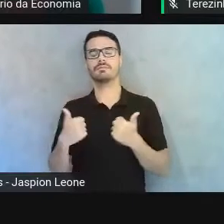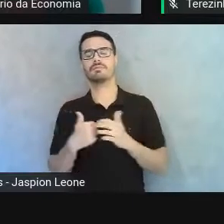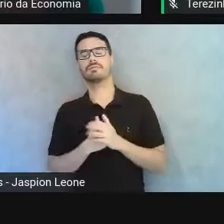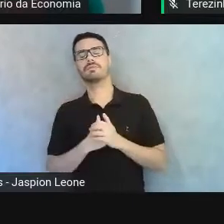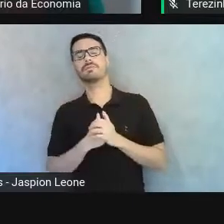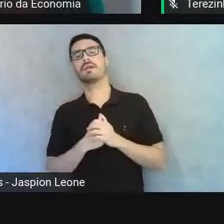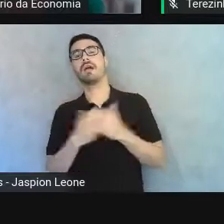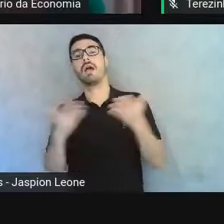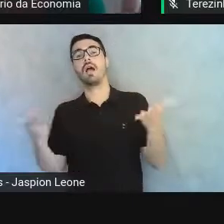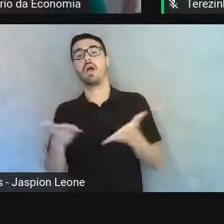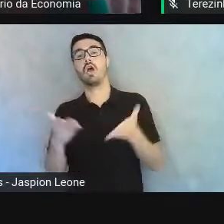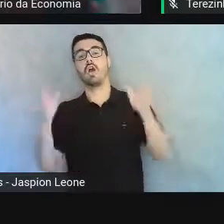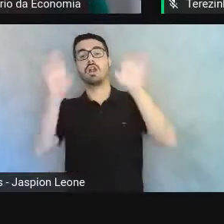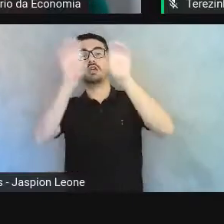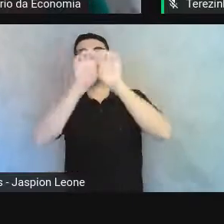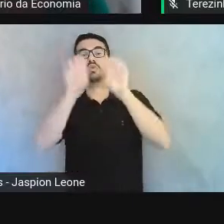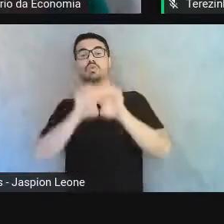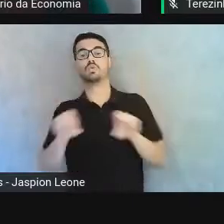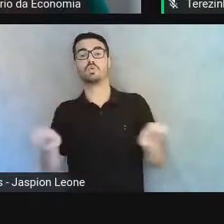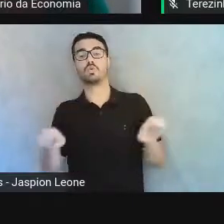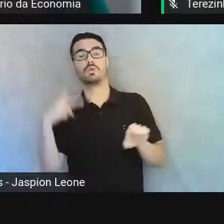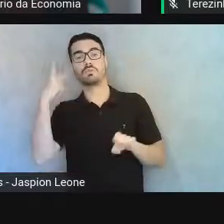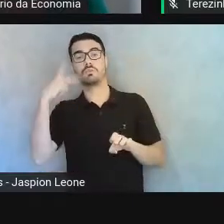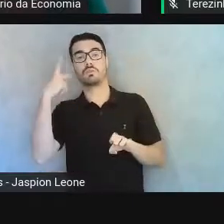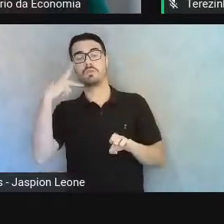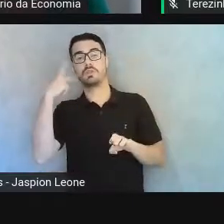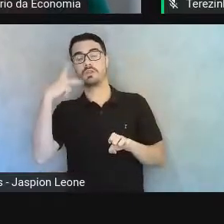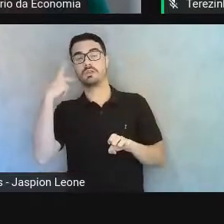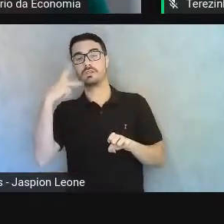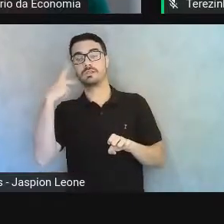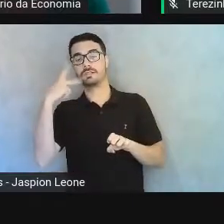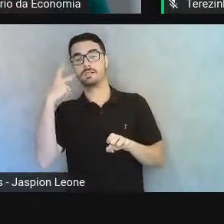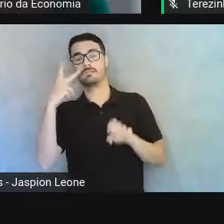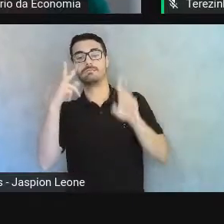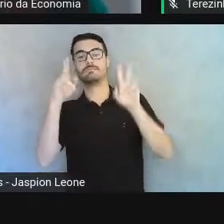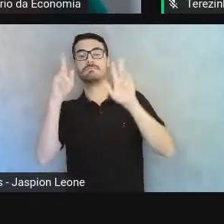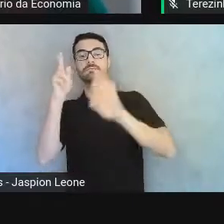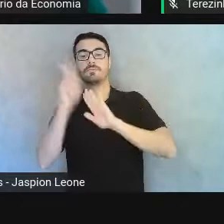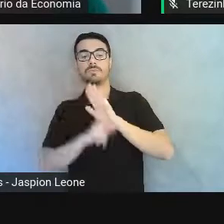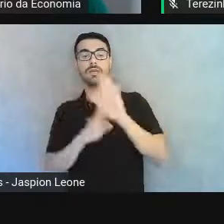E na estruturação, então, da política, como se fosse, do programa,